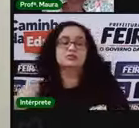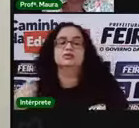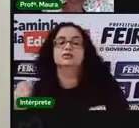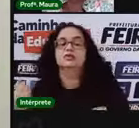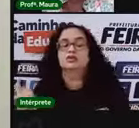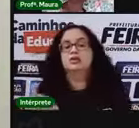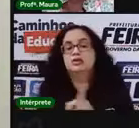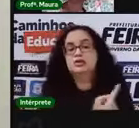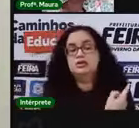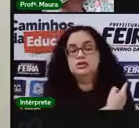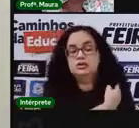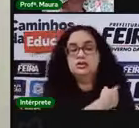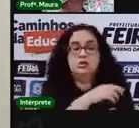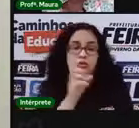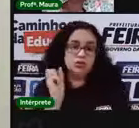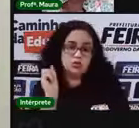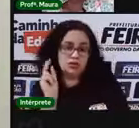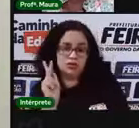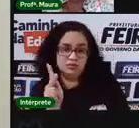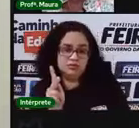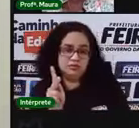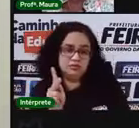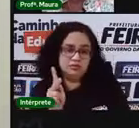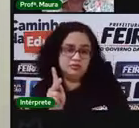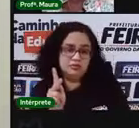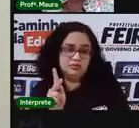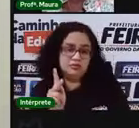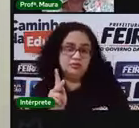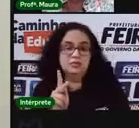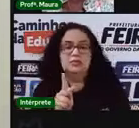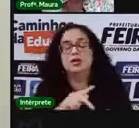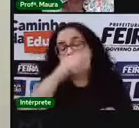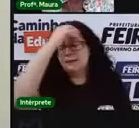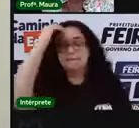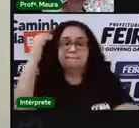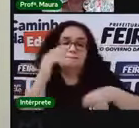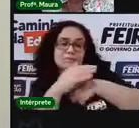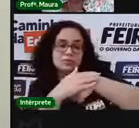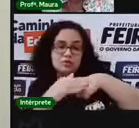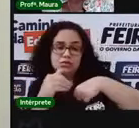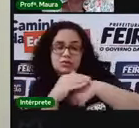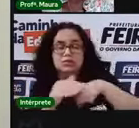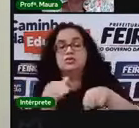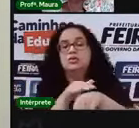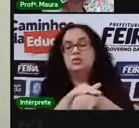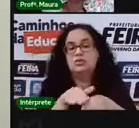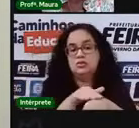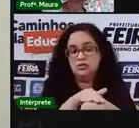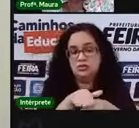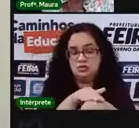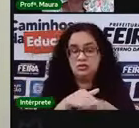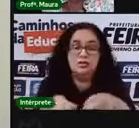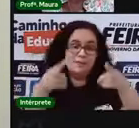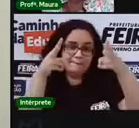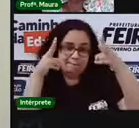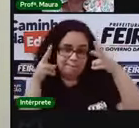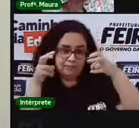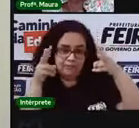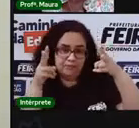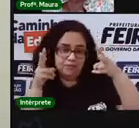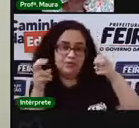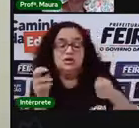estamos superando, né? Estamos superando pelo afeto, pelo diálogo, pela perspectiva